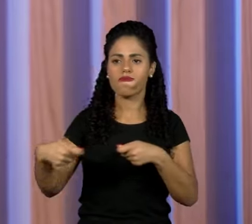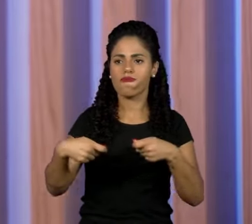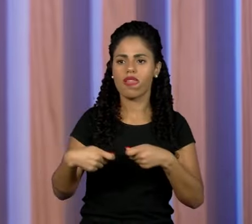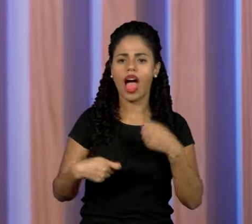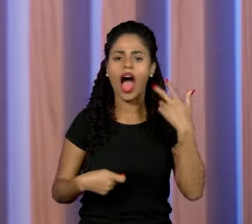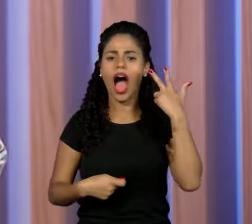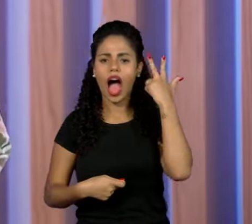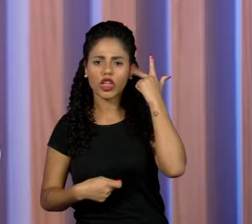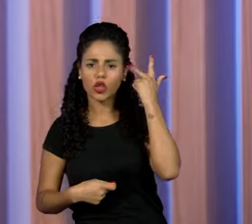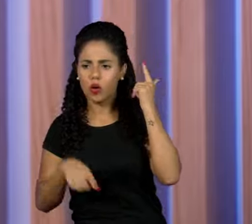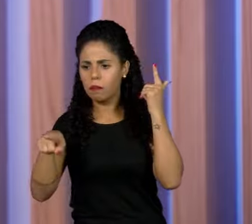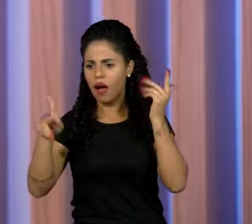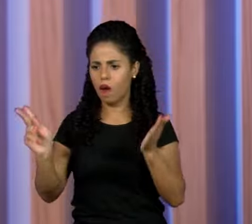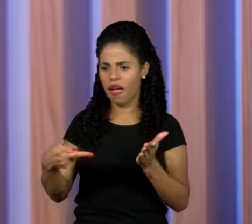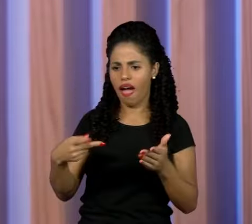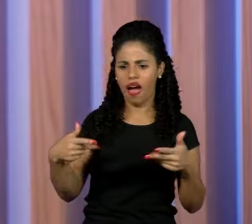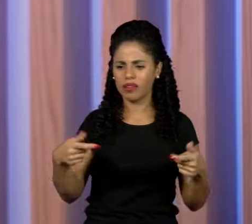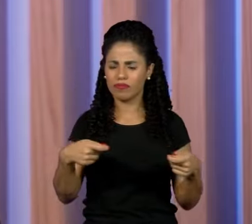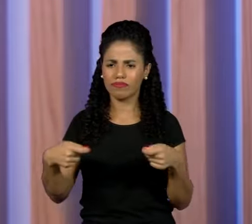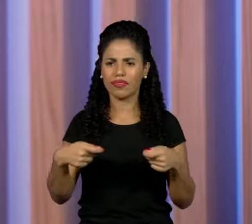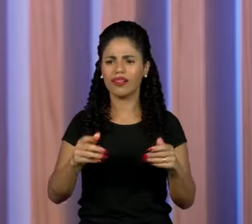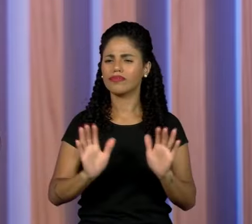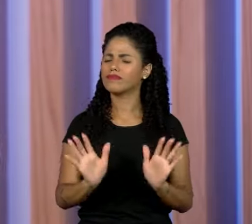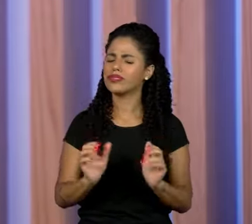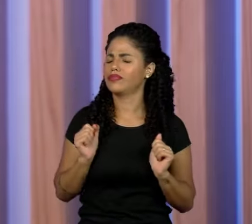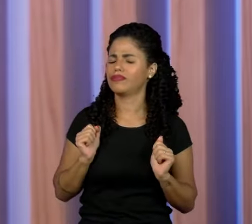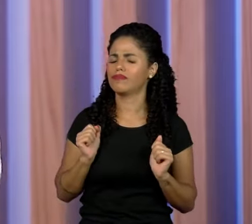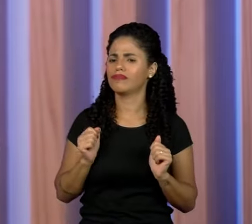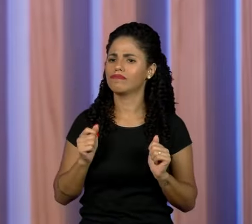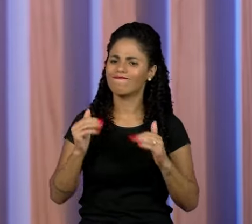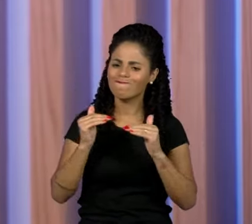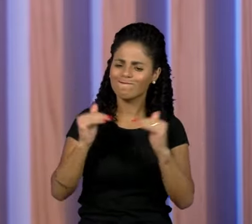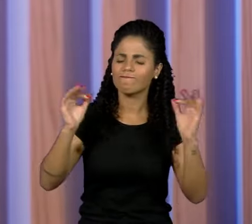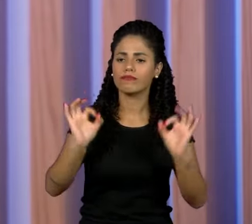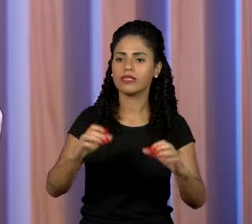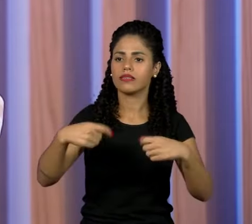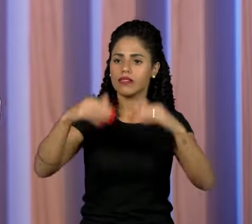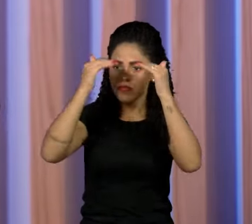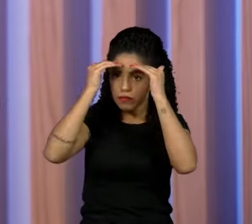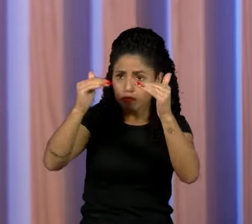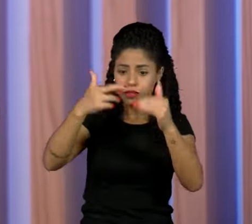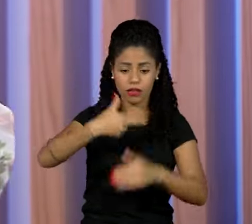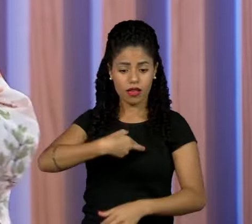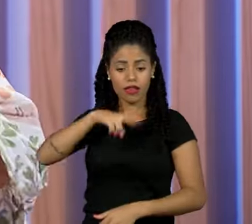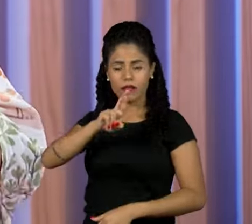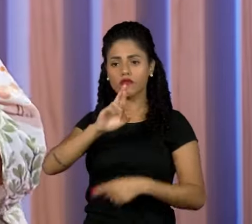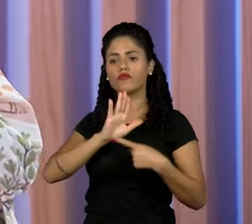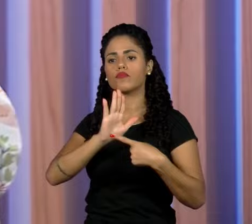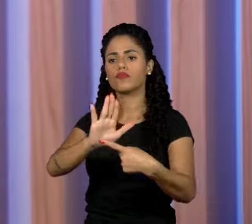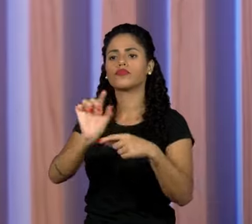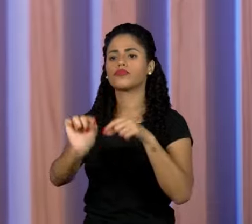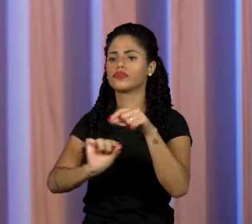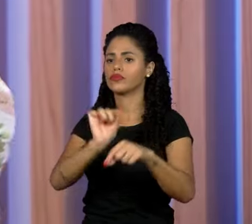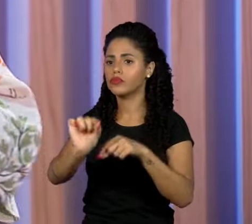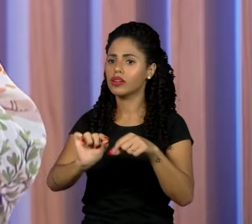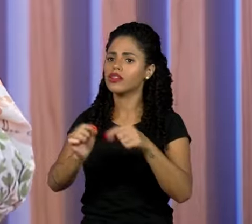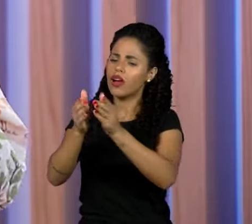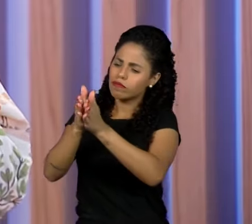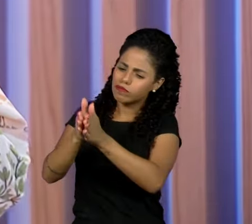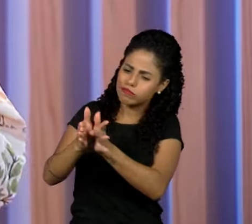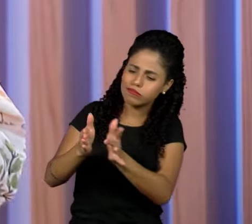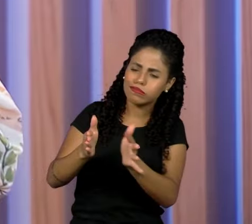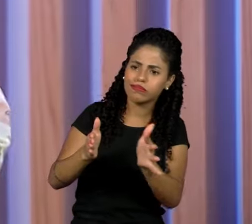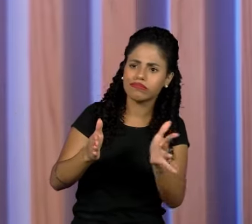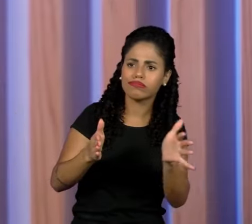do que é certo, do que deve ser respeitado e o que não deve, né? E essas religiões mostram que, por muito tempo, essas